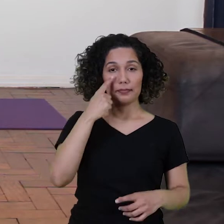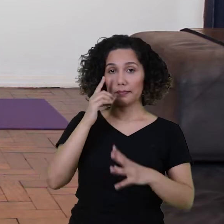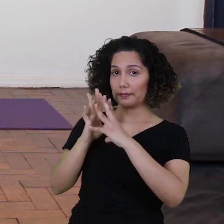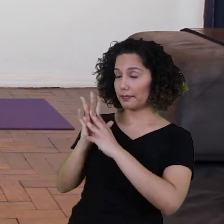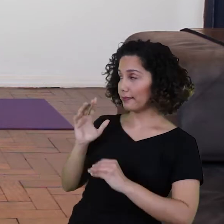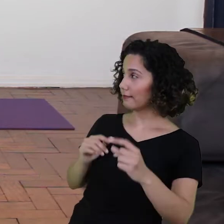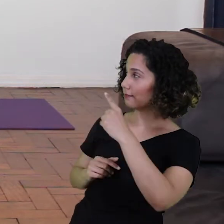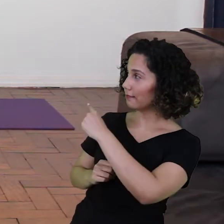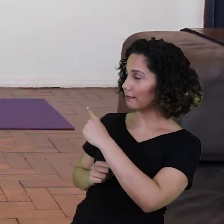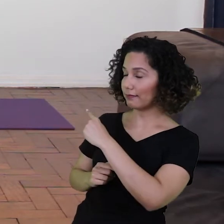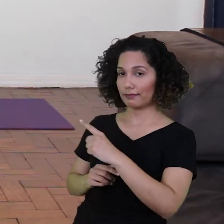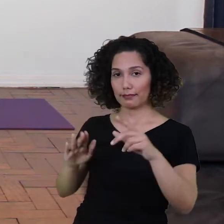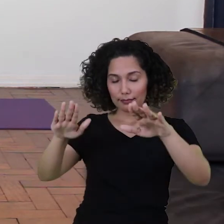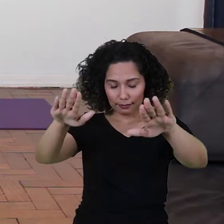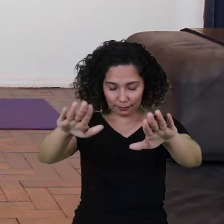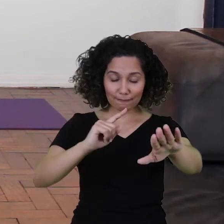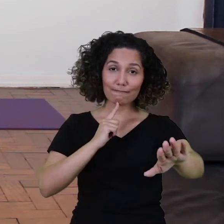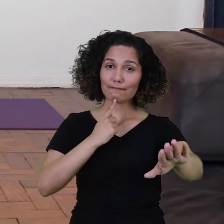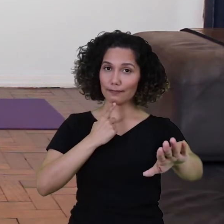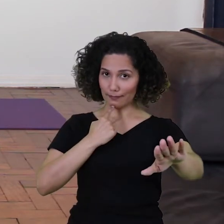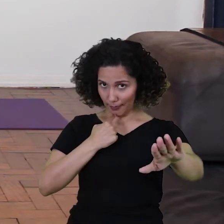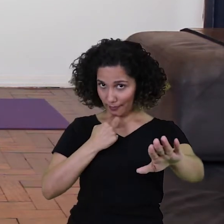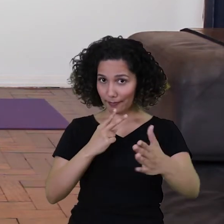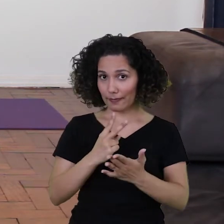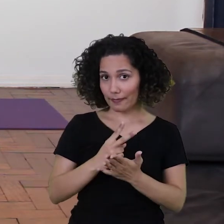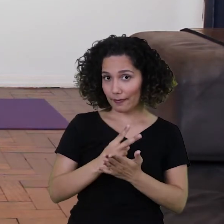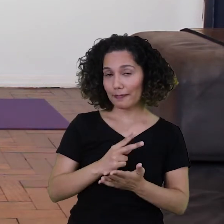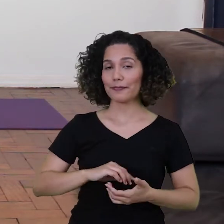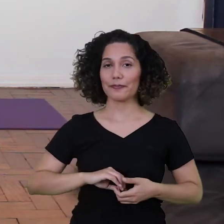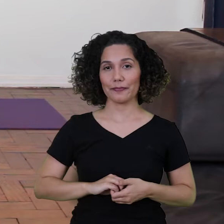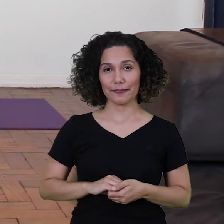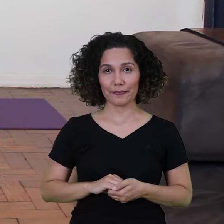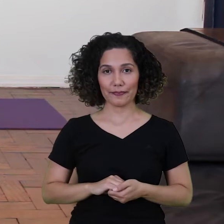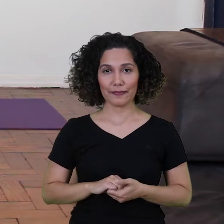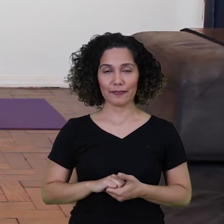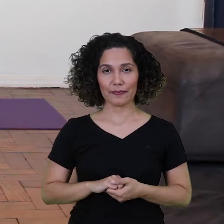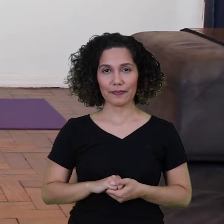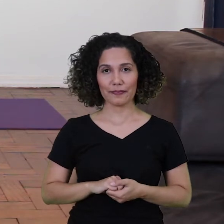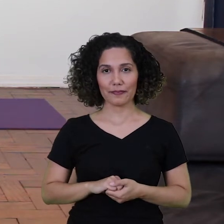lá para frente, coloca o queixo lá no peito,